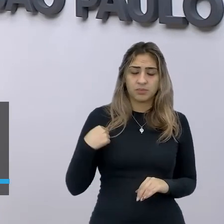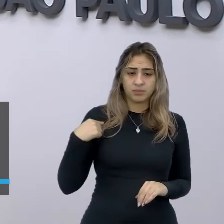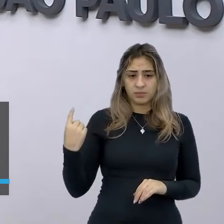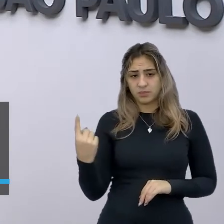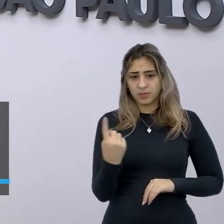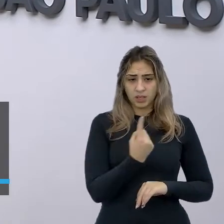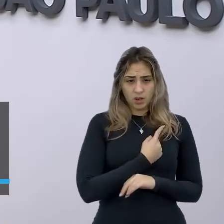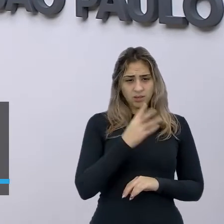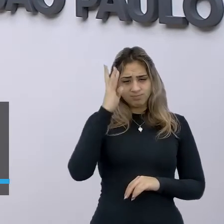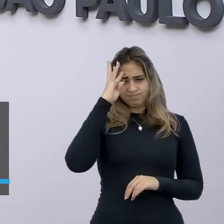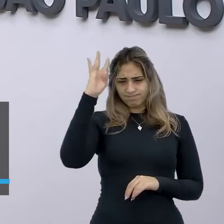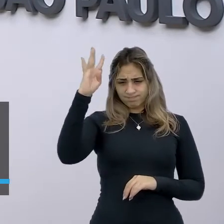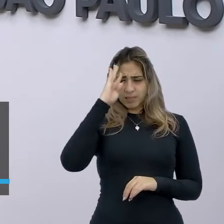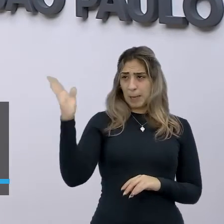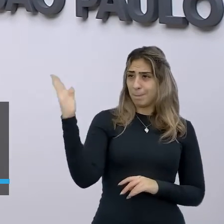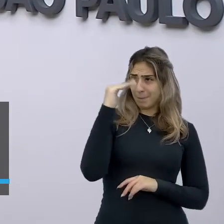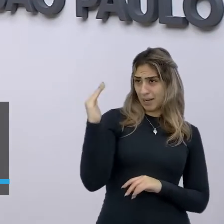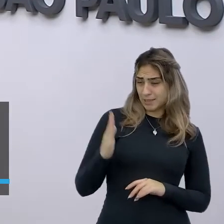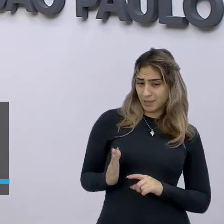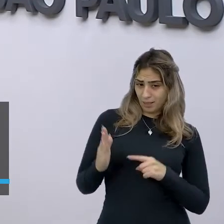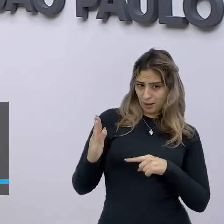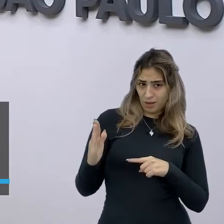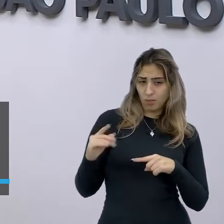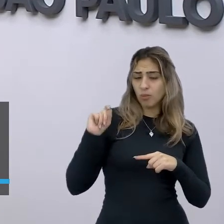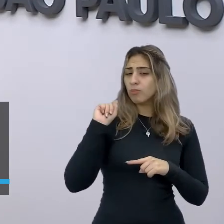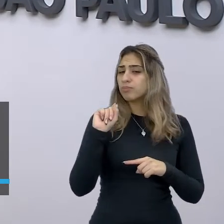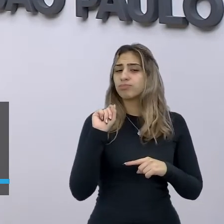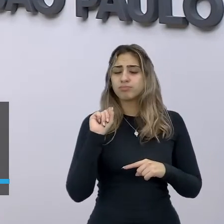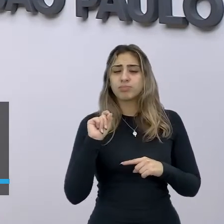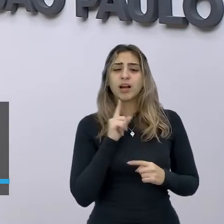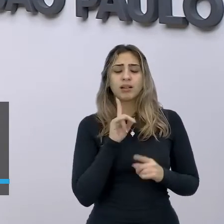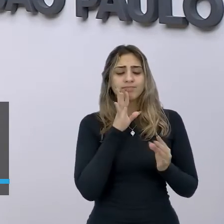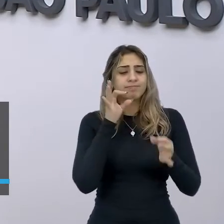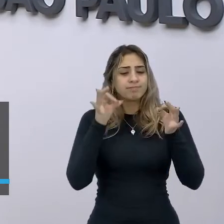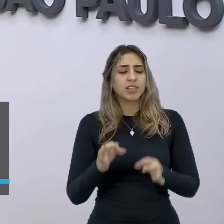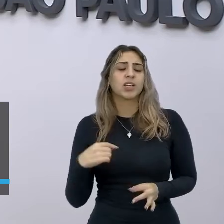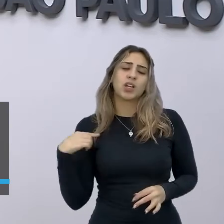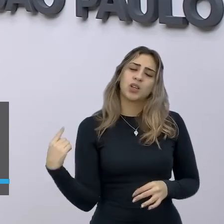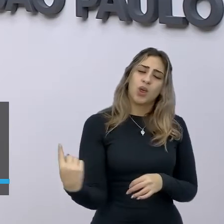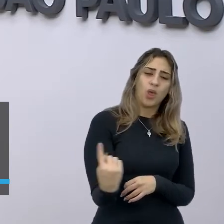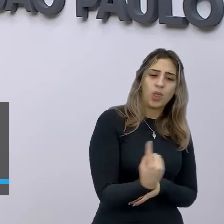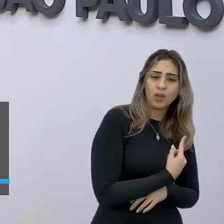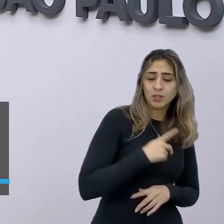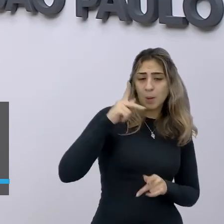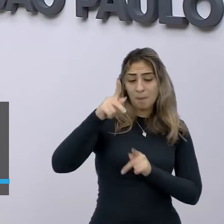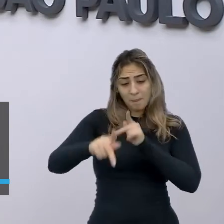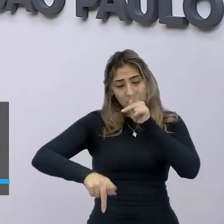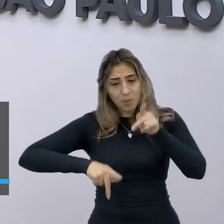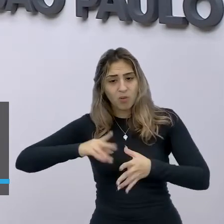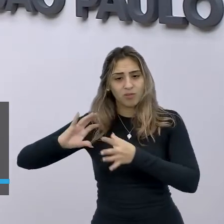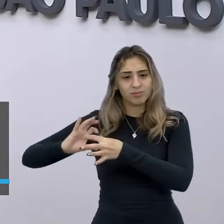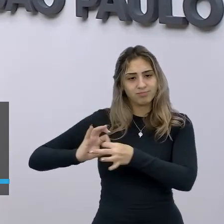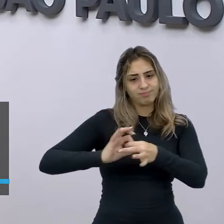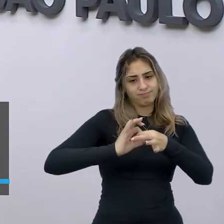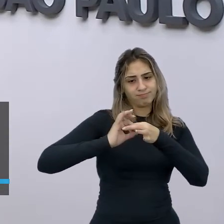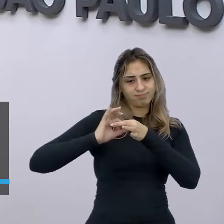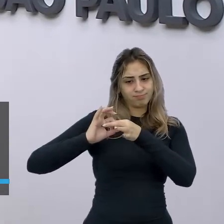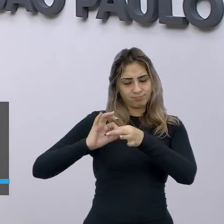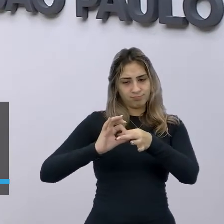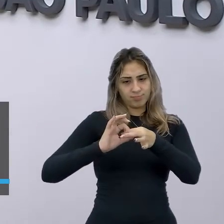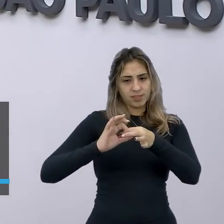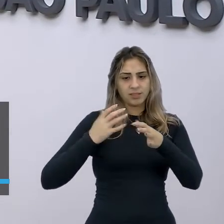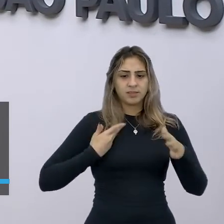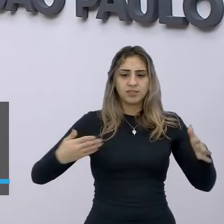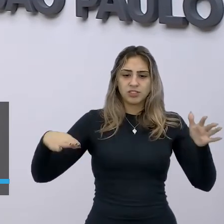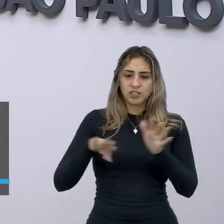do nosso imaginário brasileiro, né? Justamente de que nós somos um povo unido. Então,